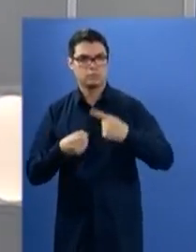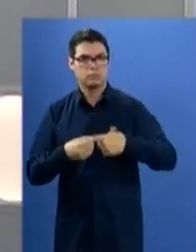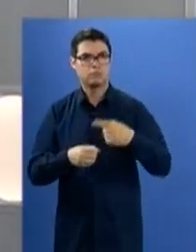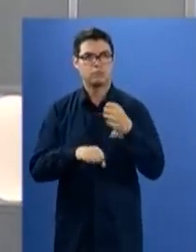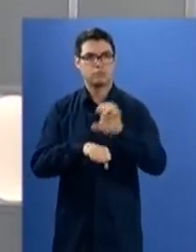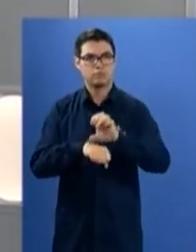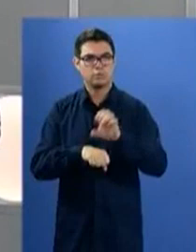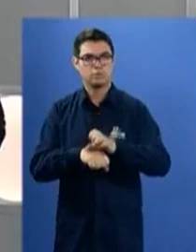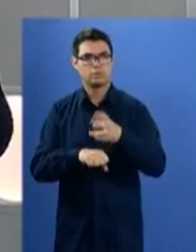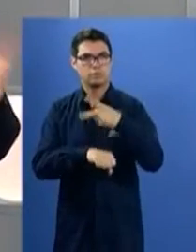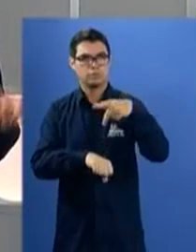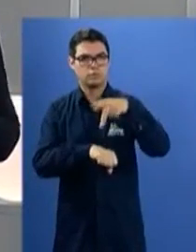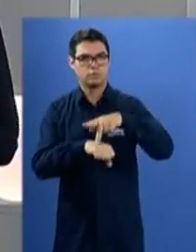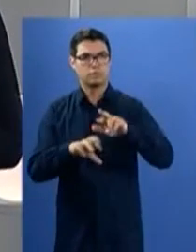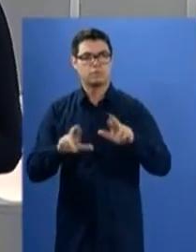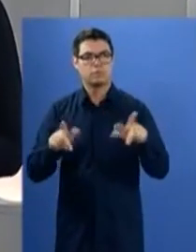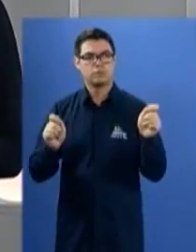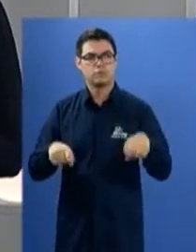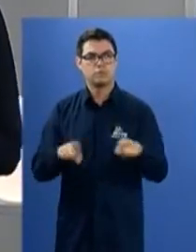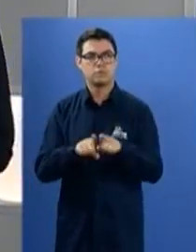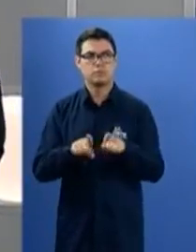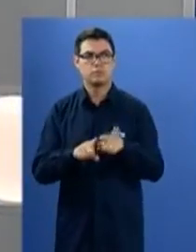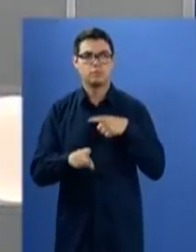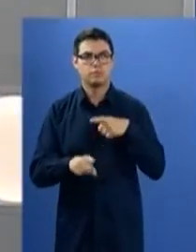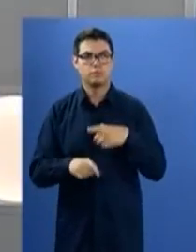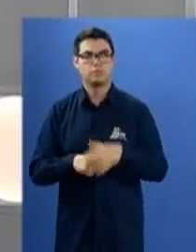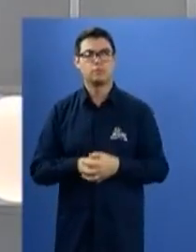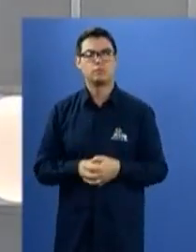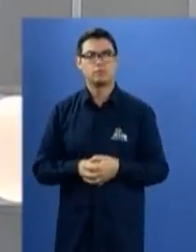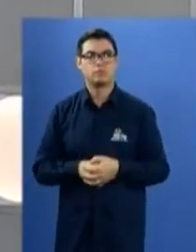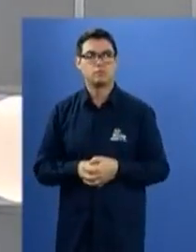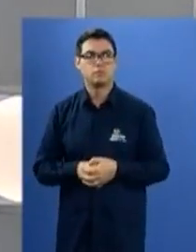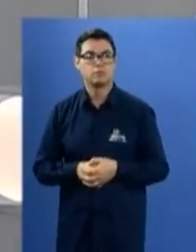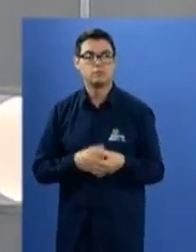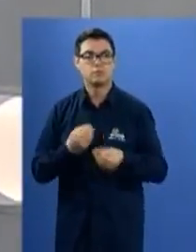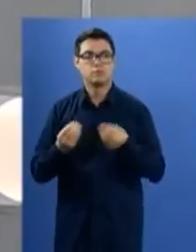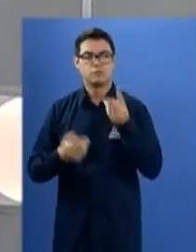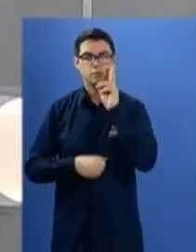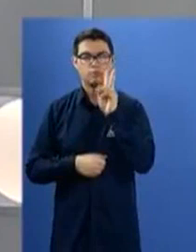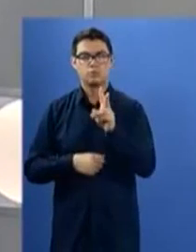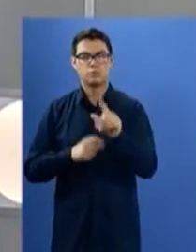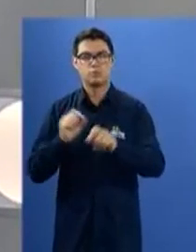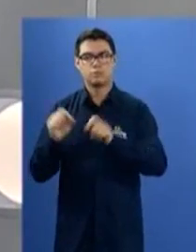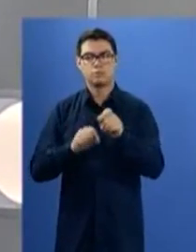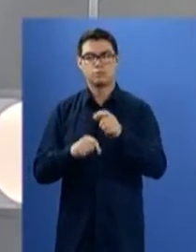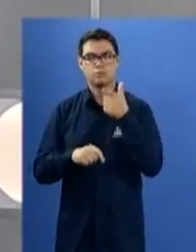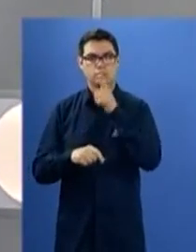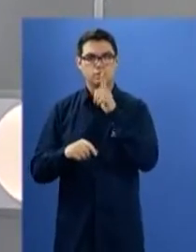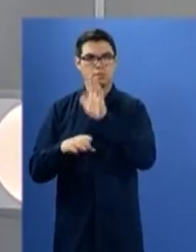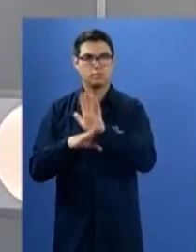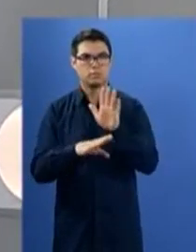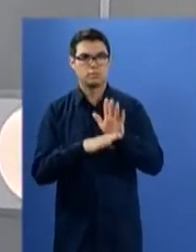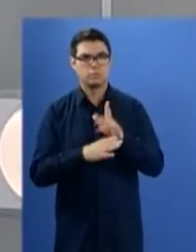ou países diferentes, tendo uma ideia global dos desempenhos. Veremos agora que fatores é que